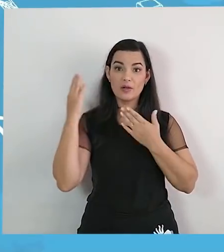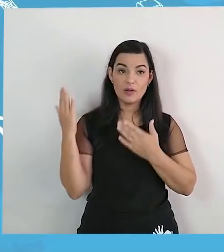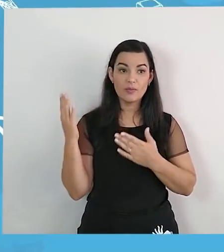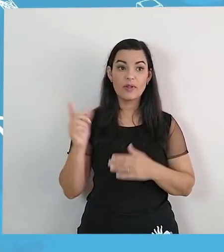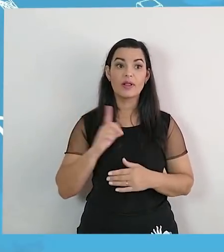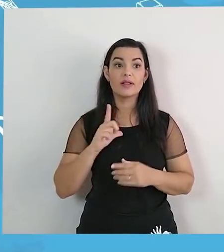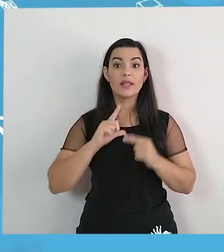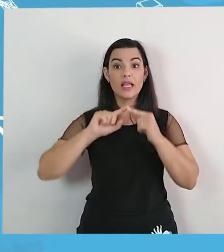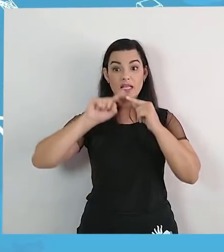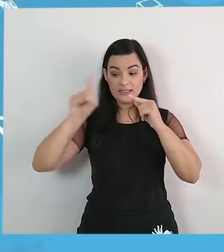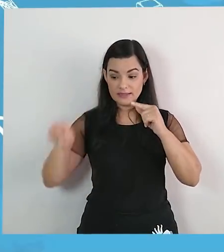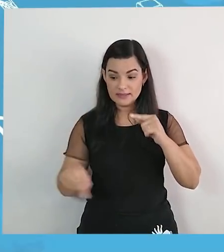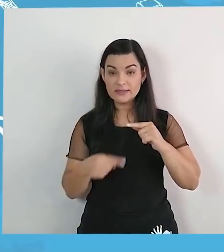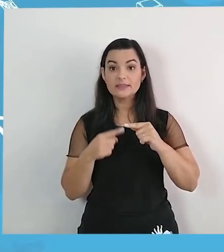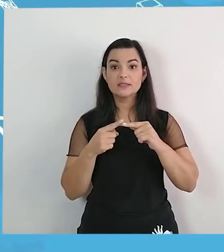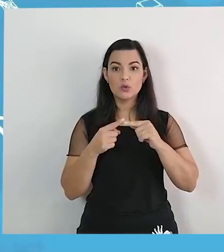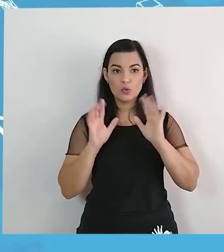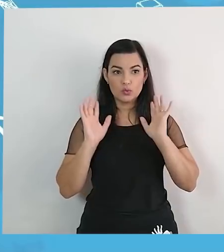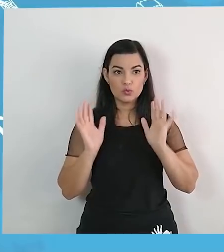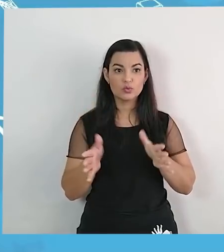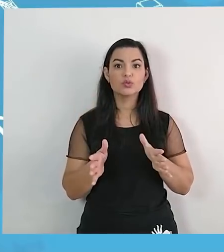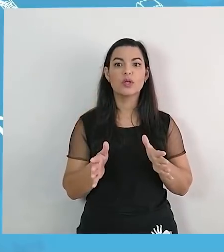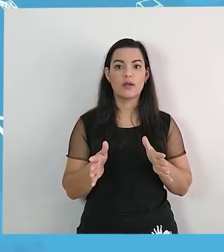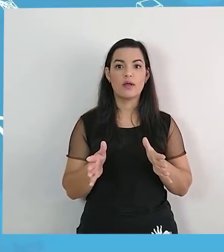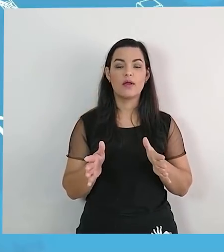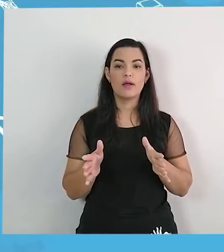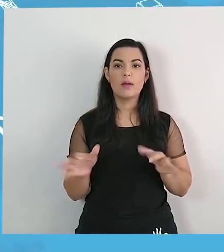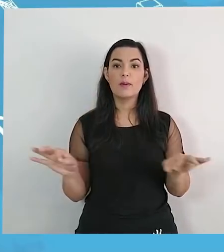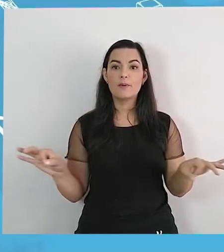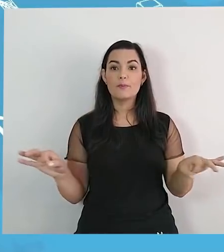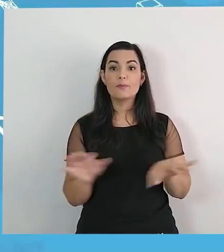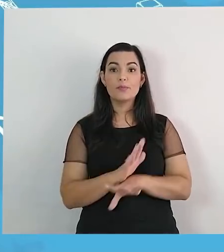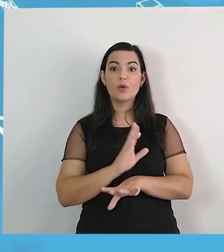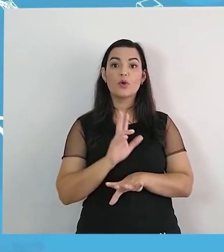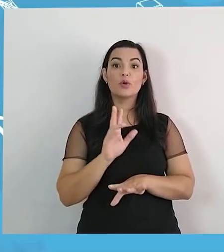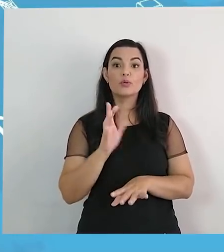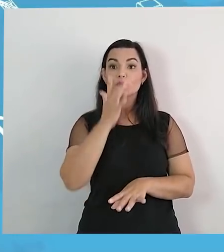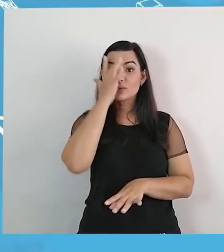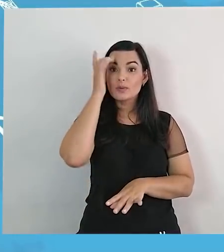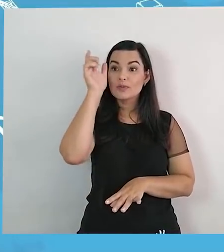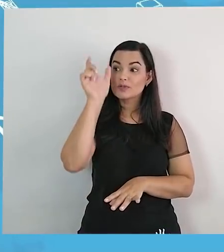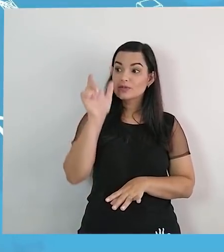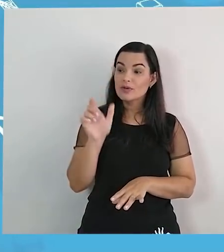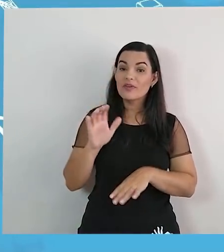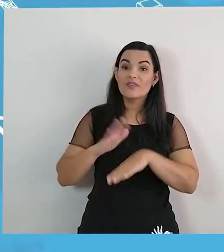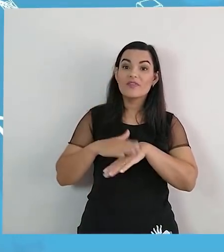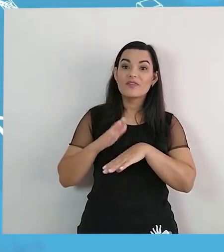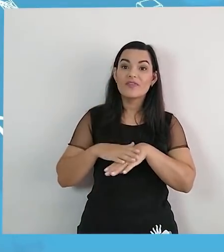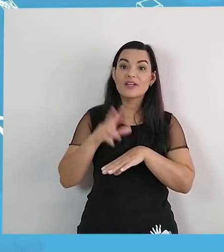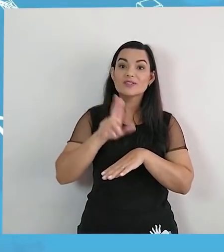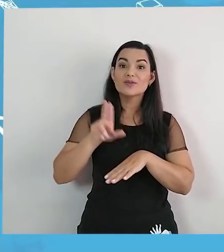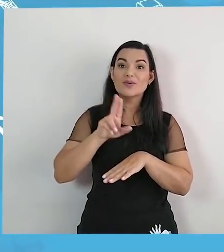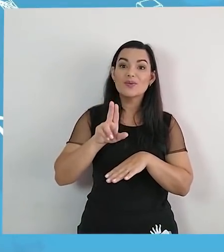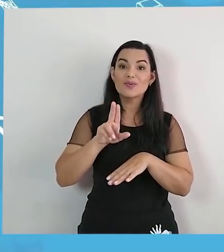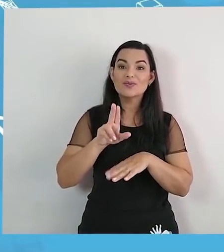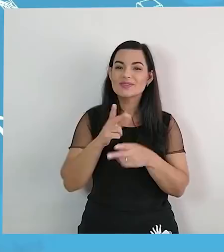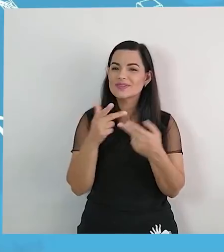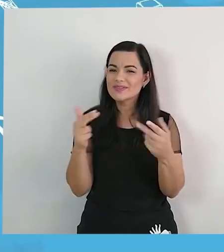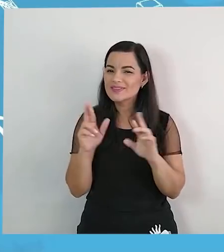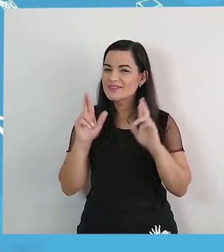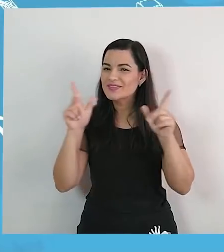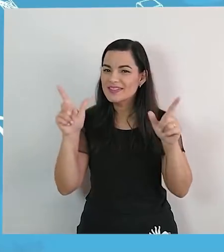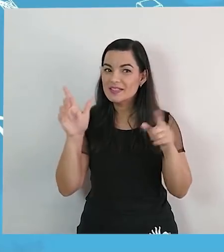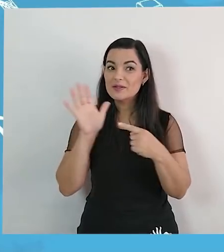o ciclo sendo montado e nós temos a utilização de um objeto diferente para representar